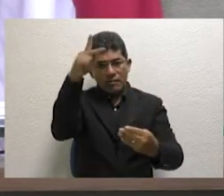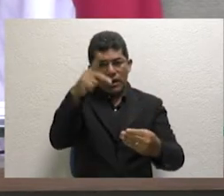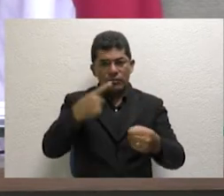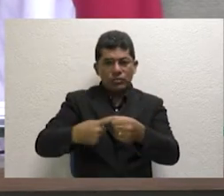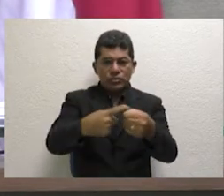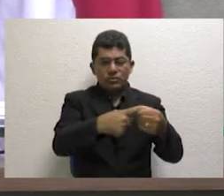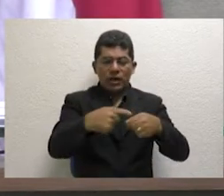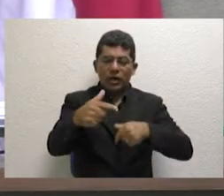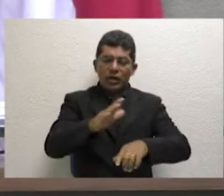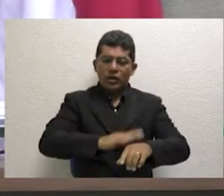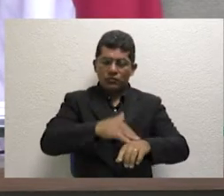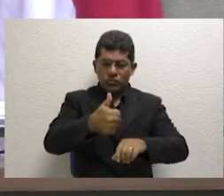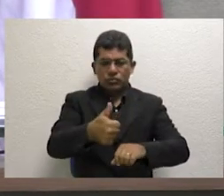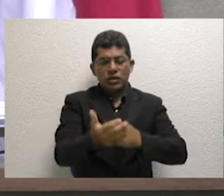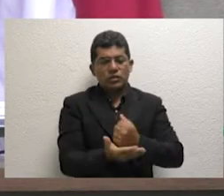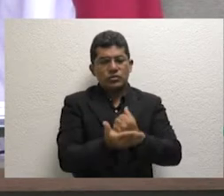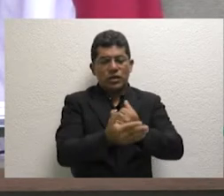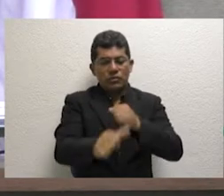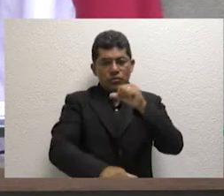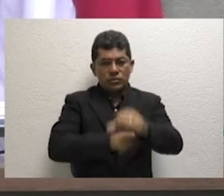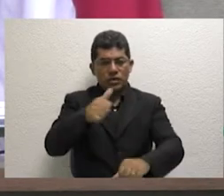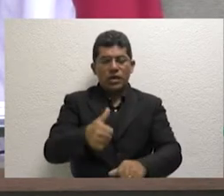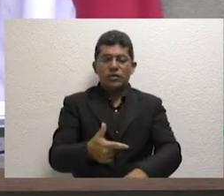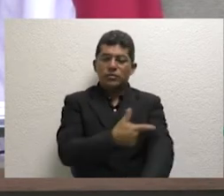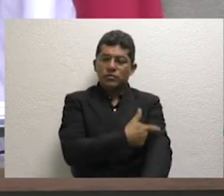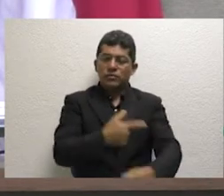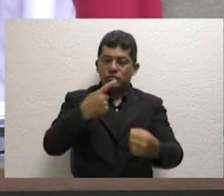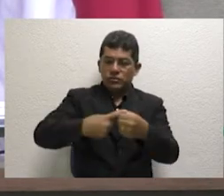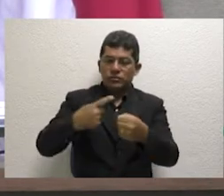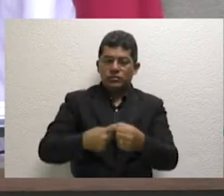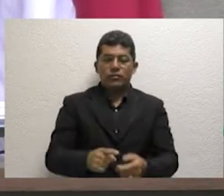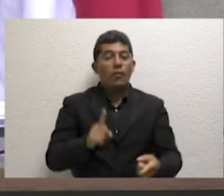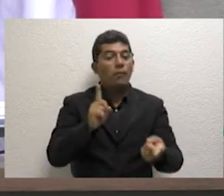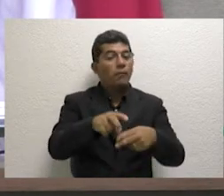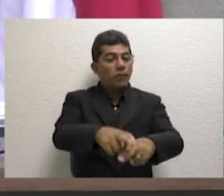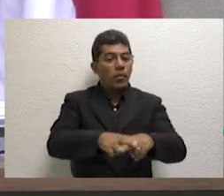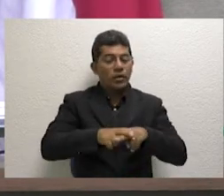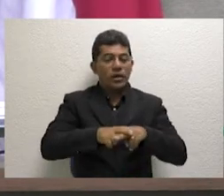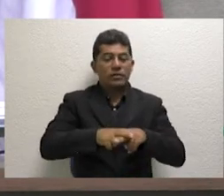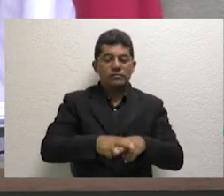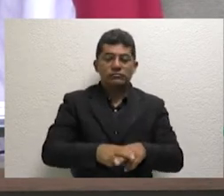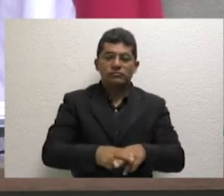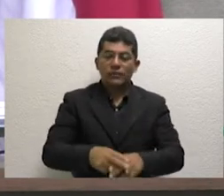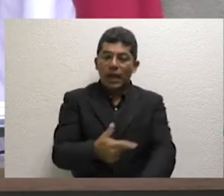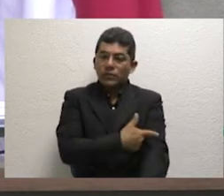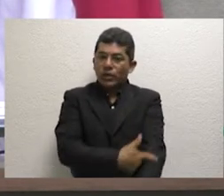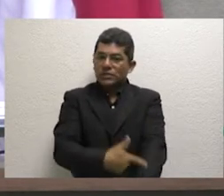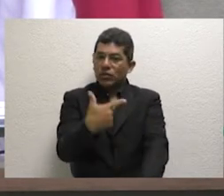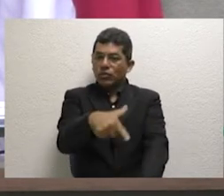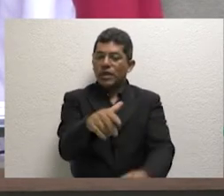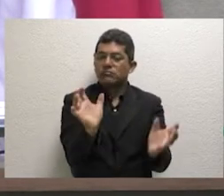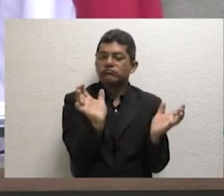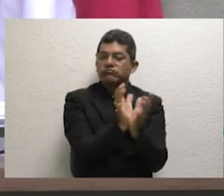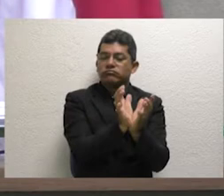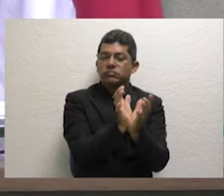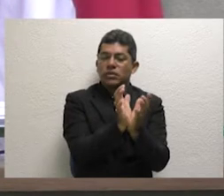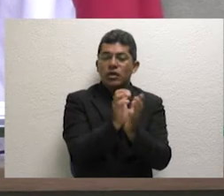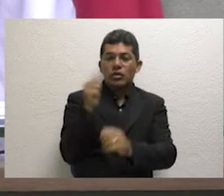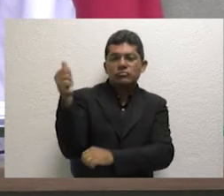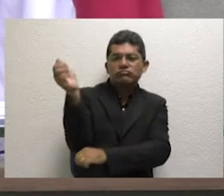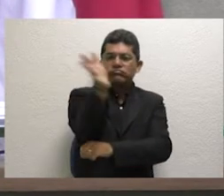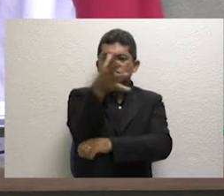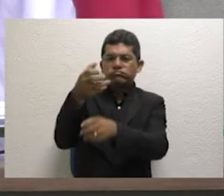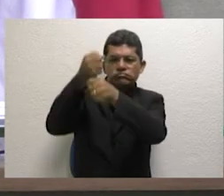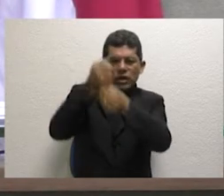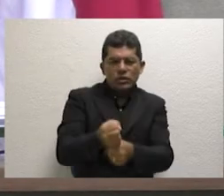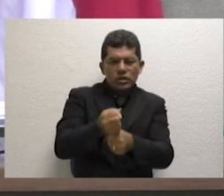a qualidade da educação do nosso município porque a educação ela não tem partido a nossa bandeira é